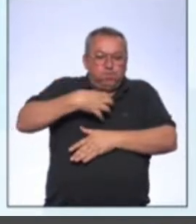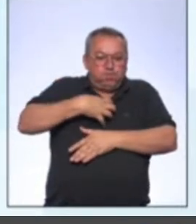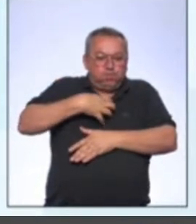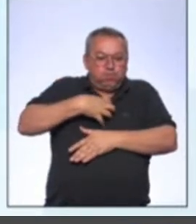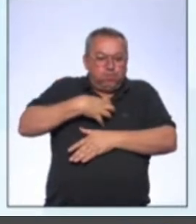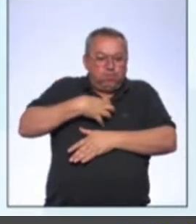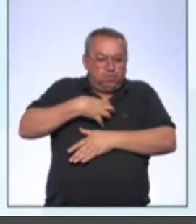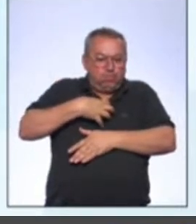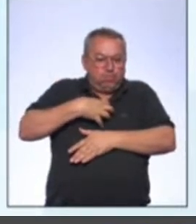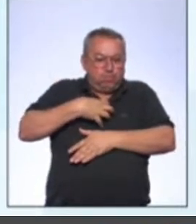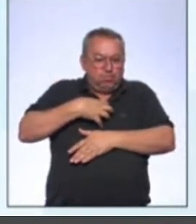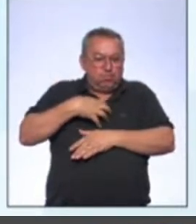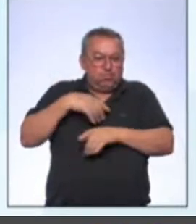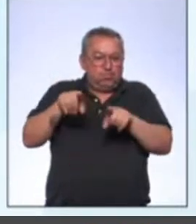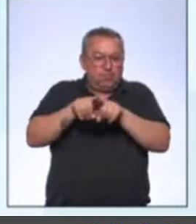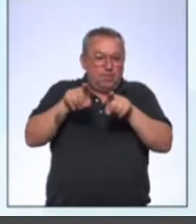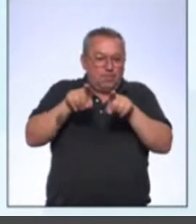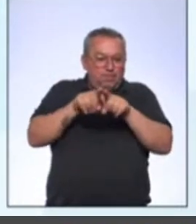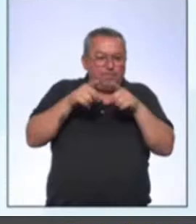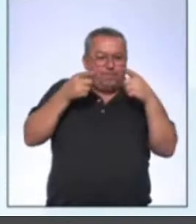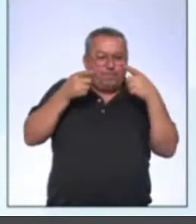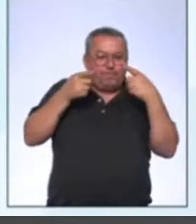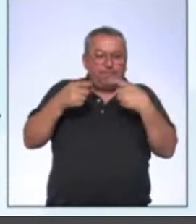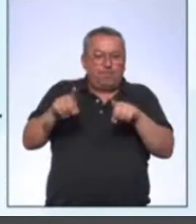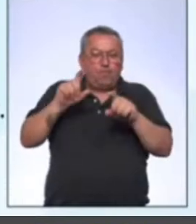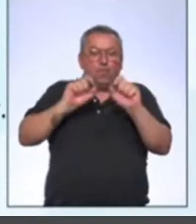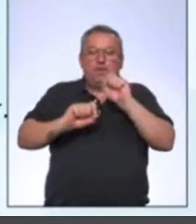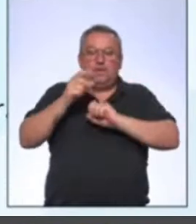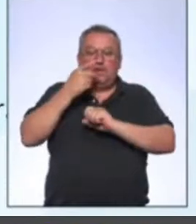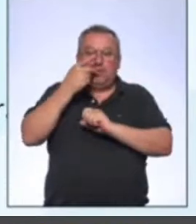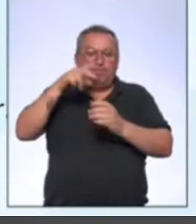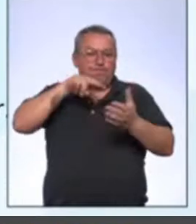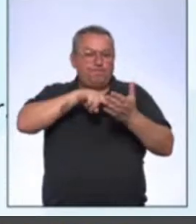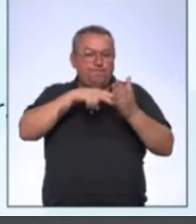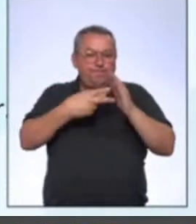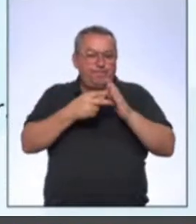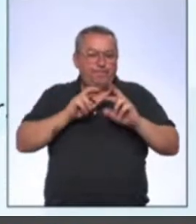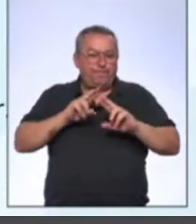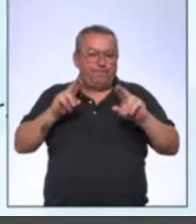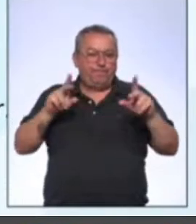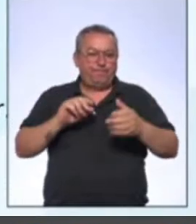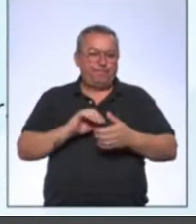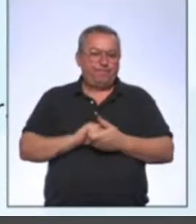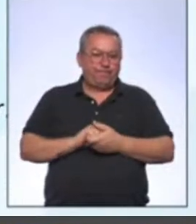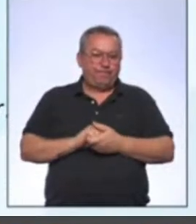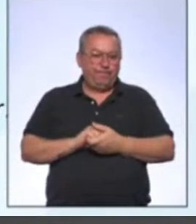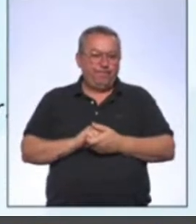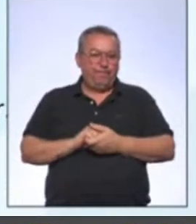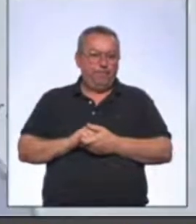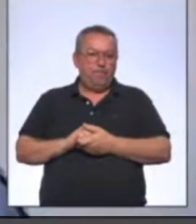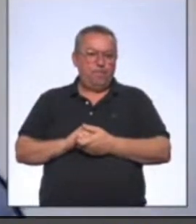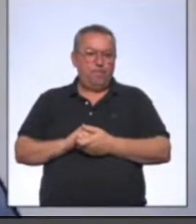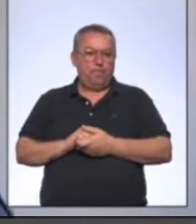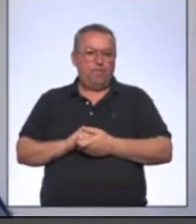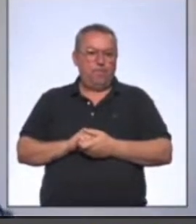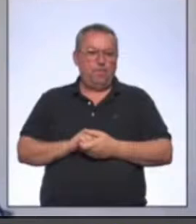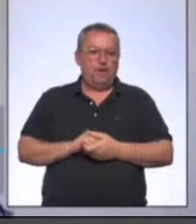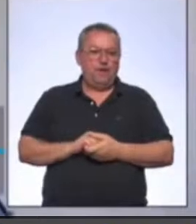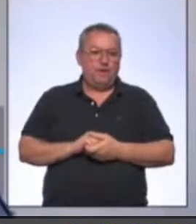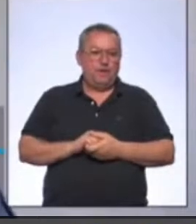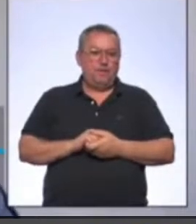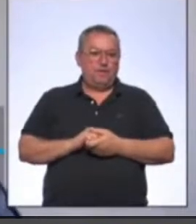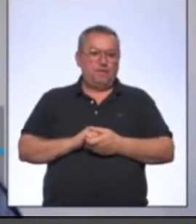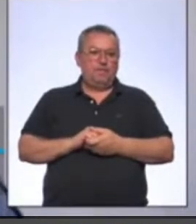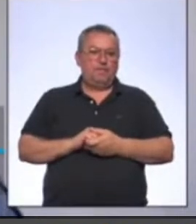Ou alternativa D, demonstrar o contrário do que se quis dizer. Volta para mim.